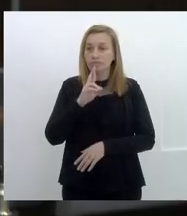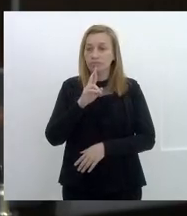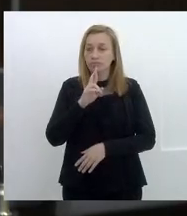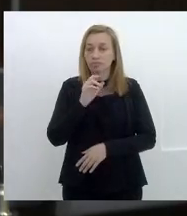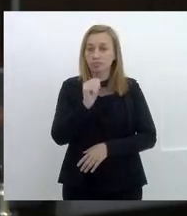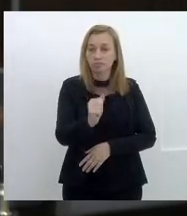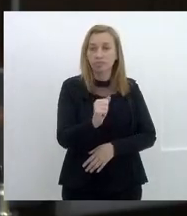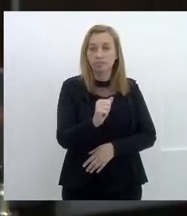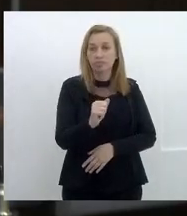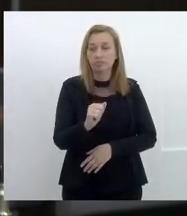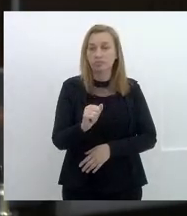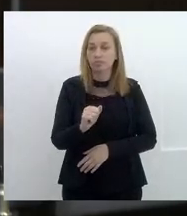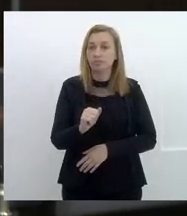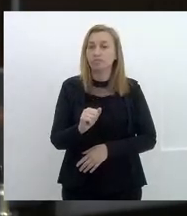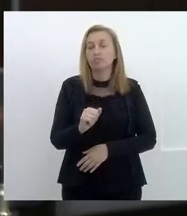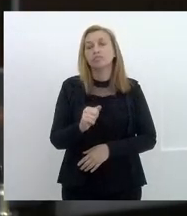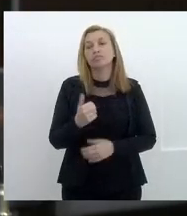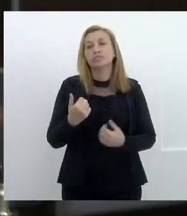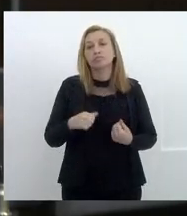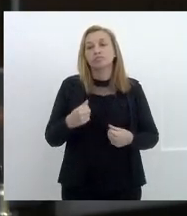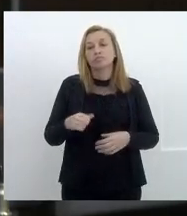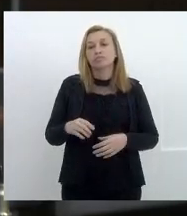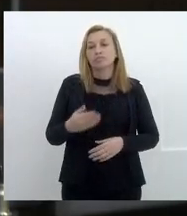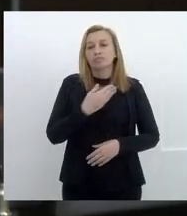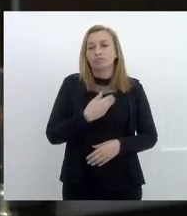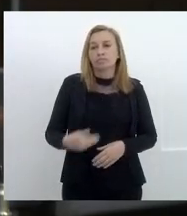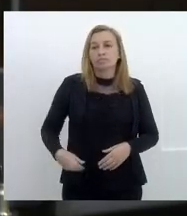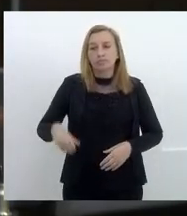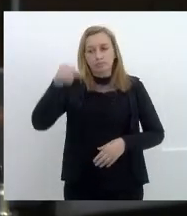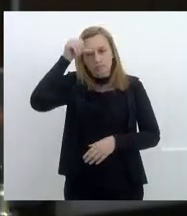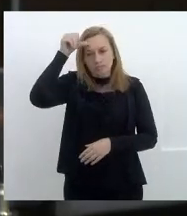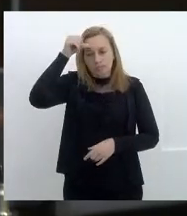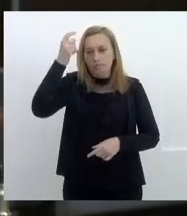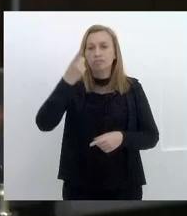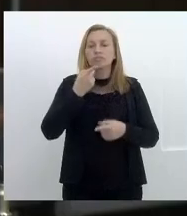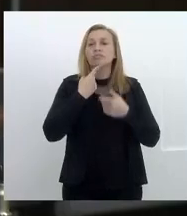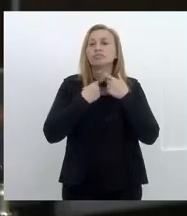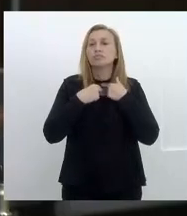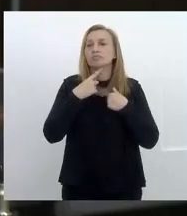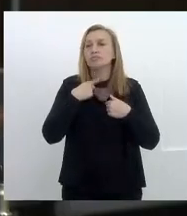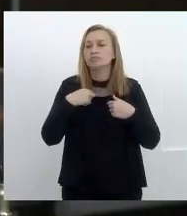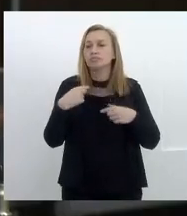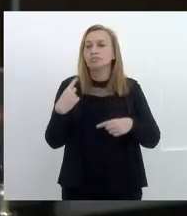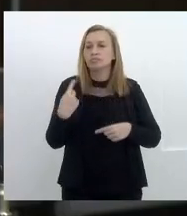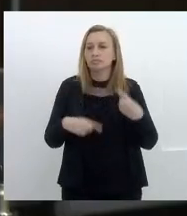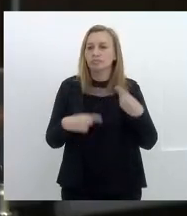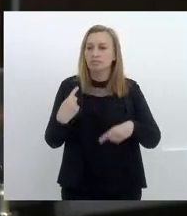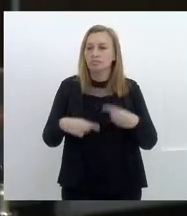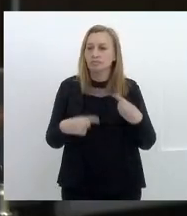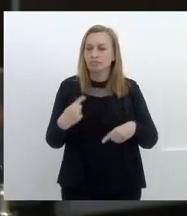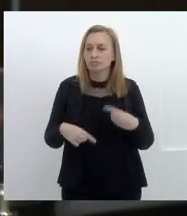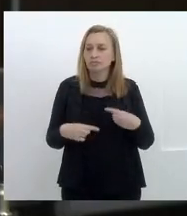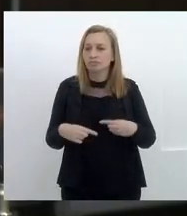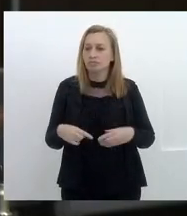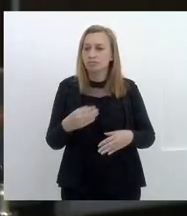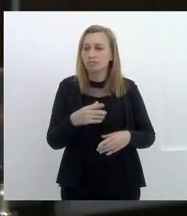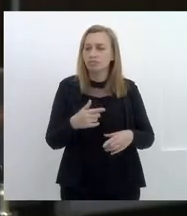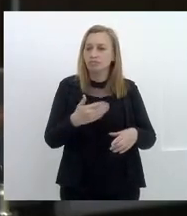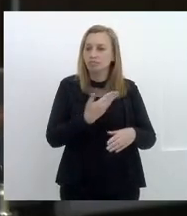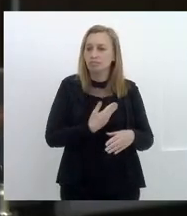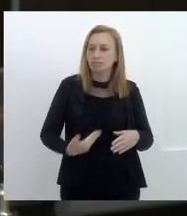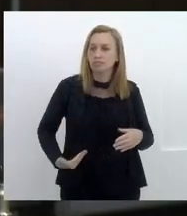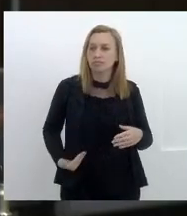desnecessário se não houvesse por parte do governo Cláudio Castro à vontade de política de impingir ao servidor público a